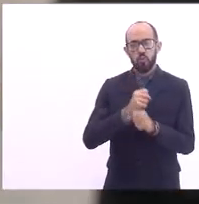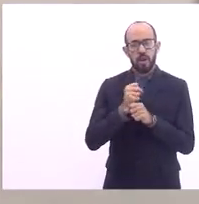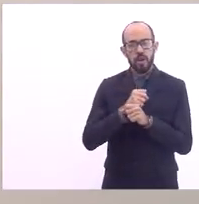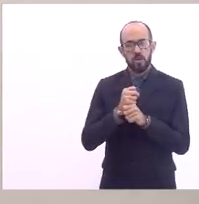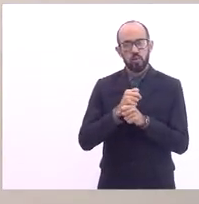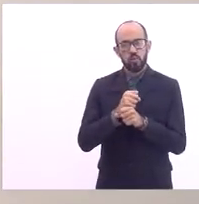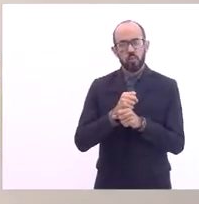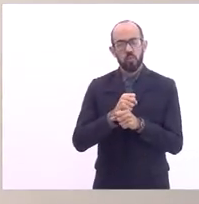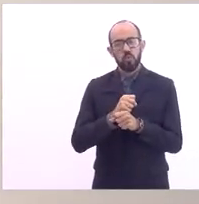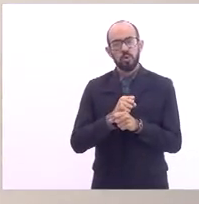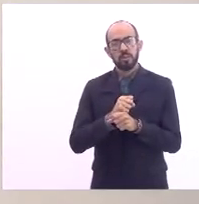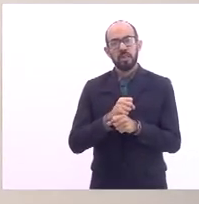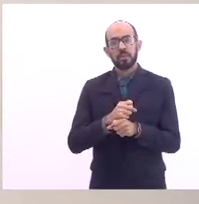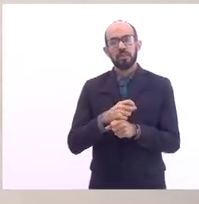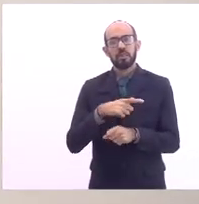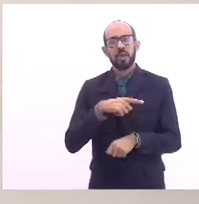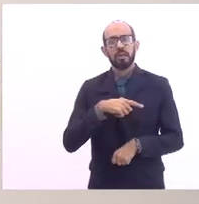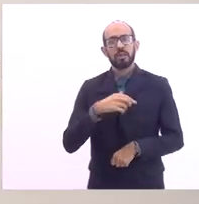de